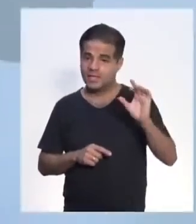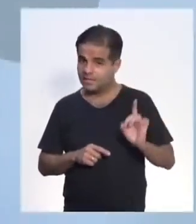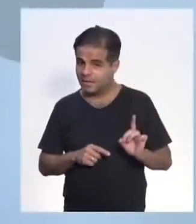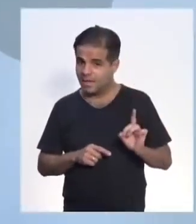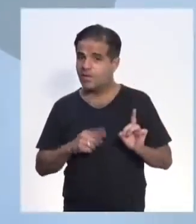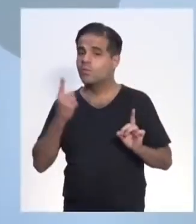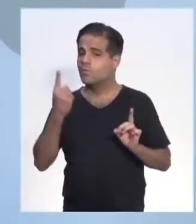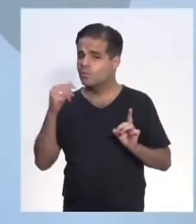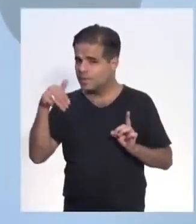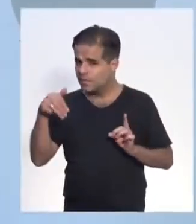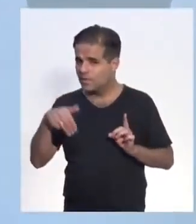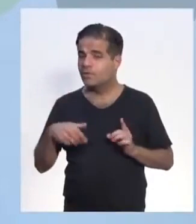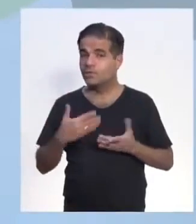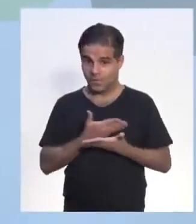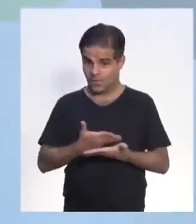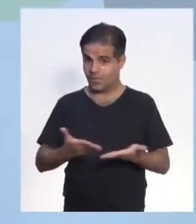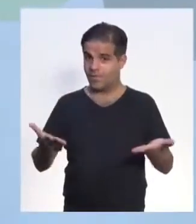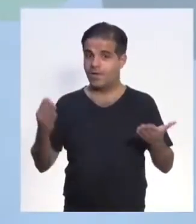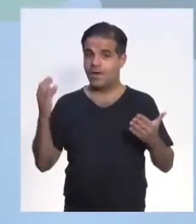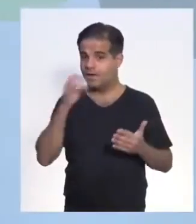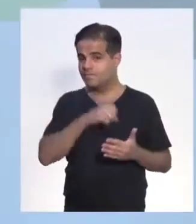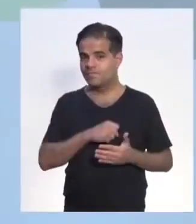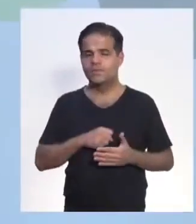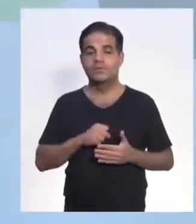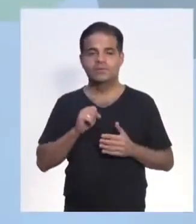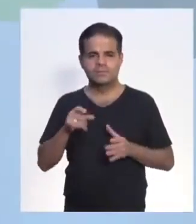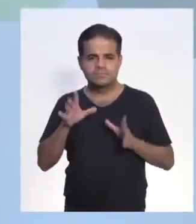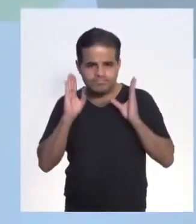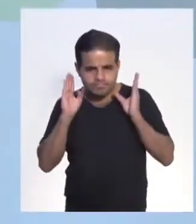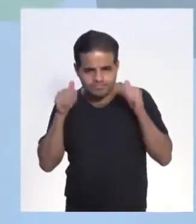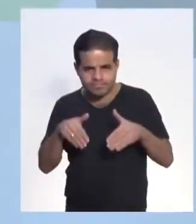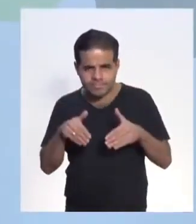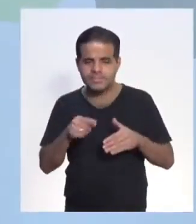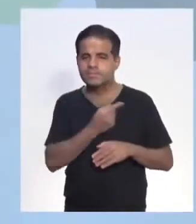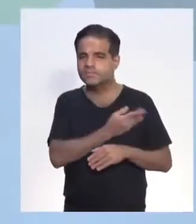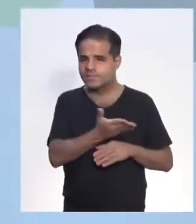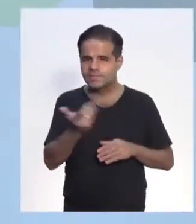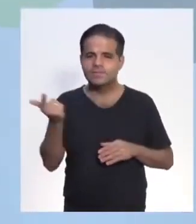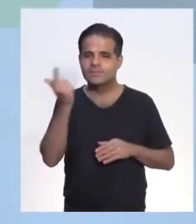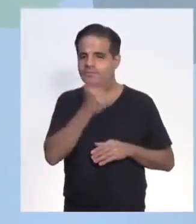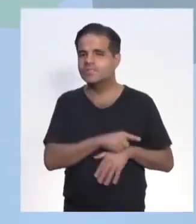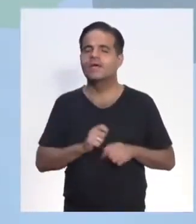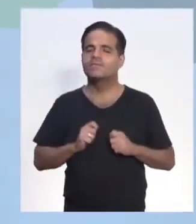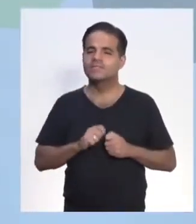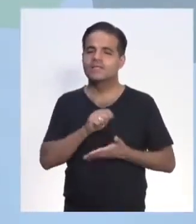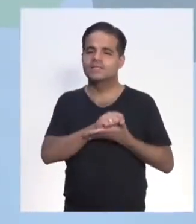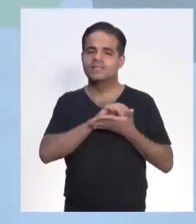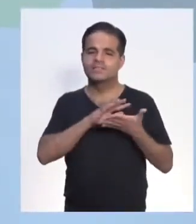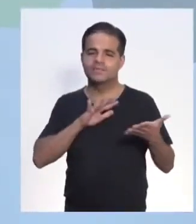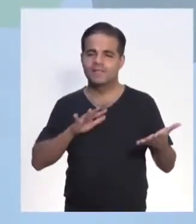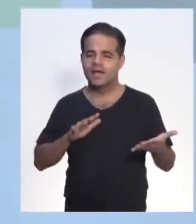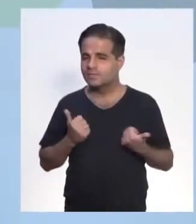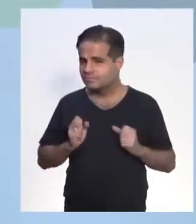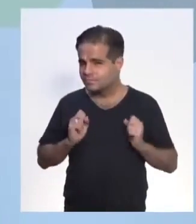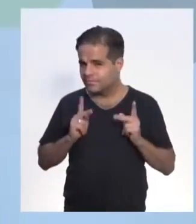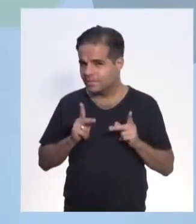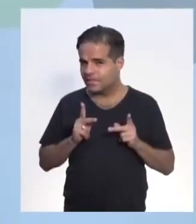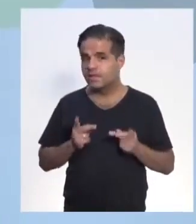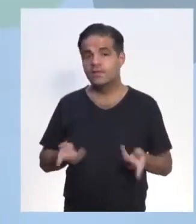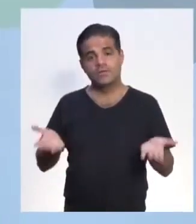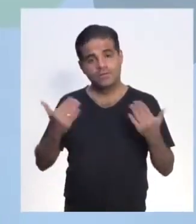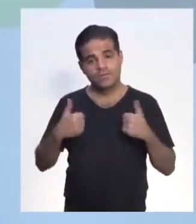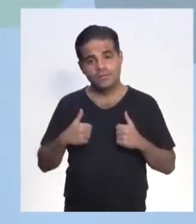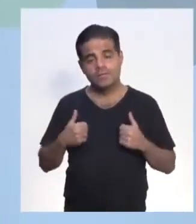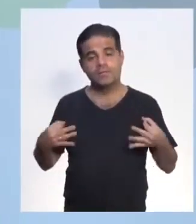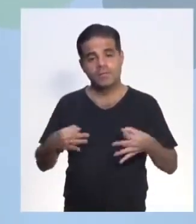hein, galera? Olha aí como que vocês, quando vocês se concentram, vocês realizam as atividades, ok? Vamos então, para a